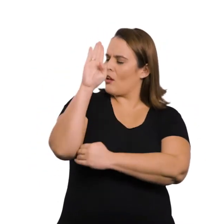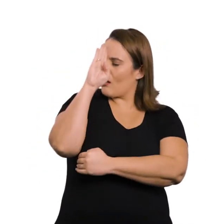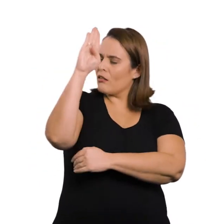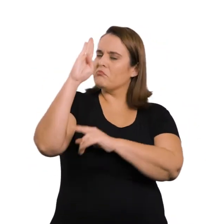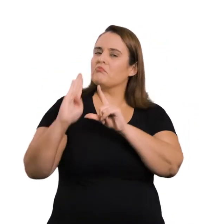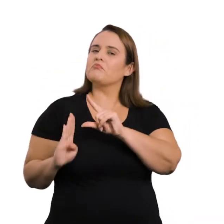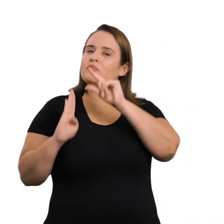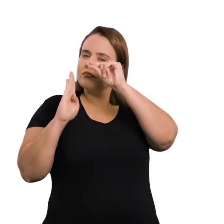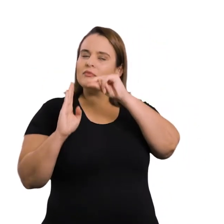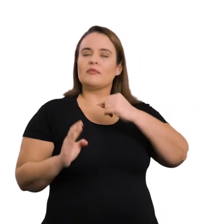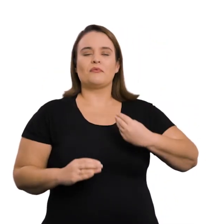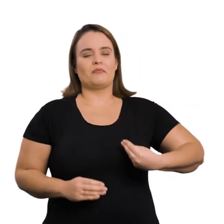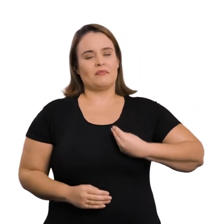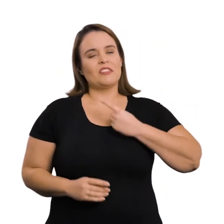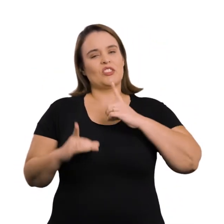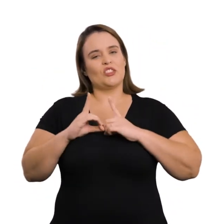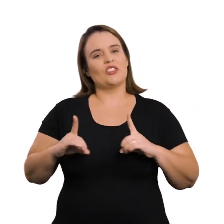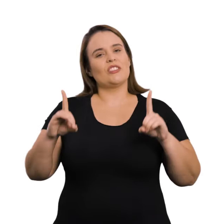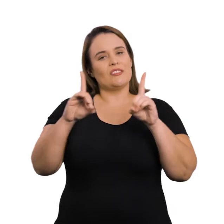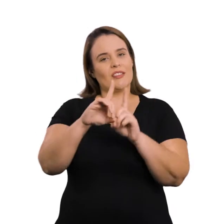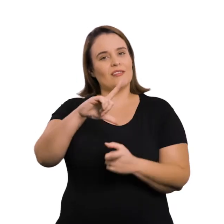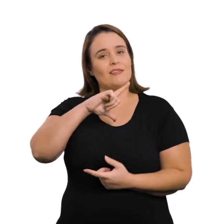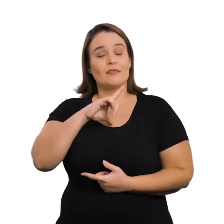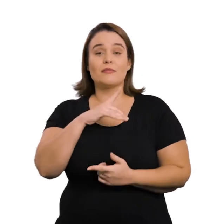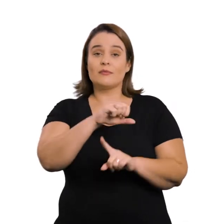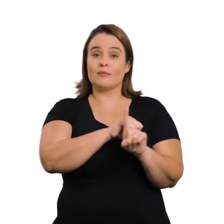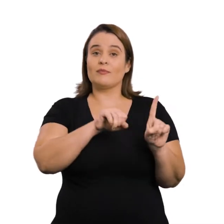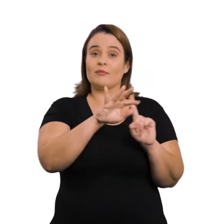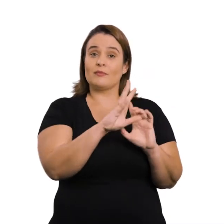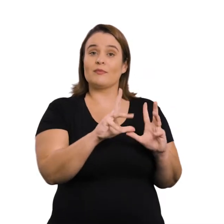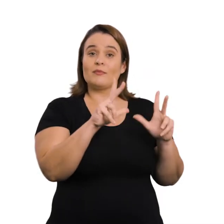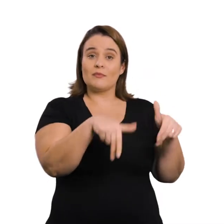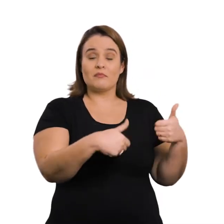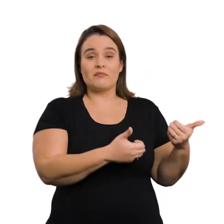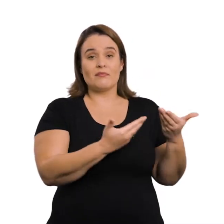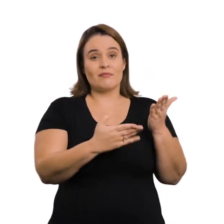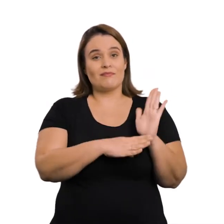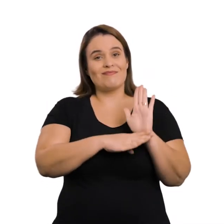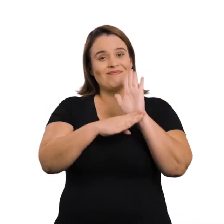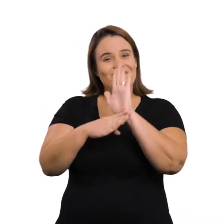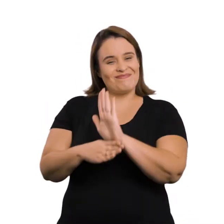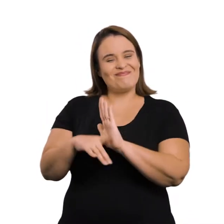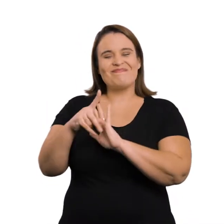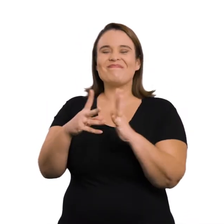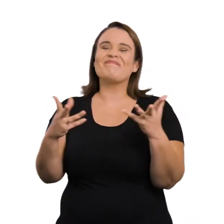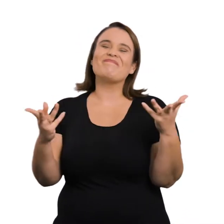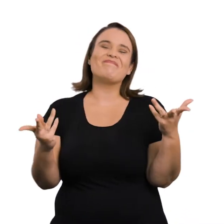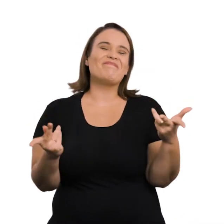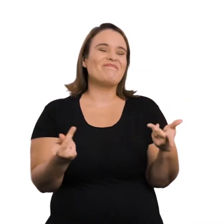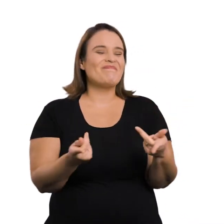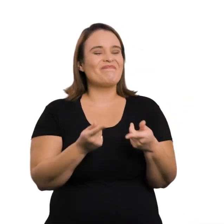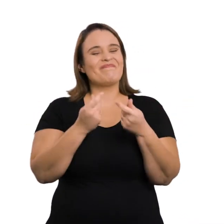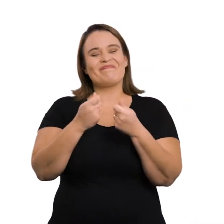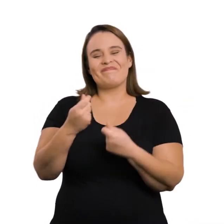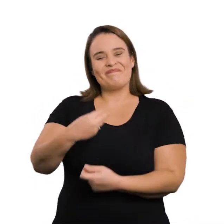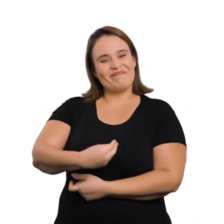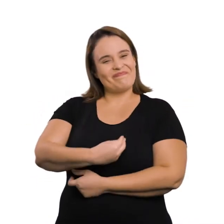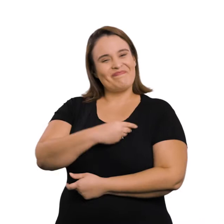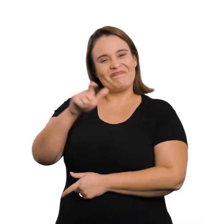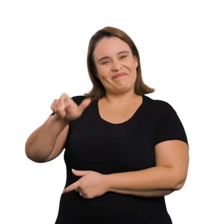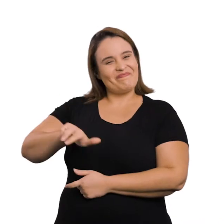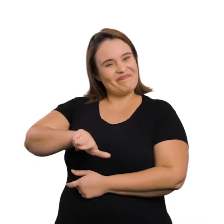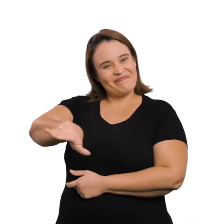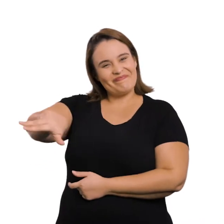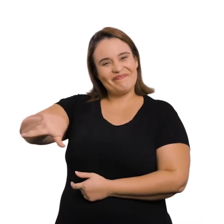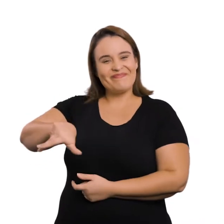visibilidade, protagonismo e viverão com mais dignidade, e toda a sociedade será beneficiada com a riqueza de se